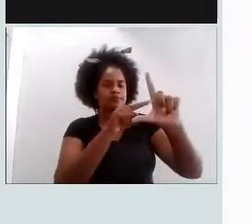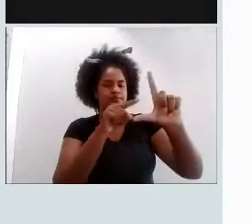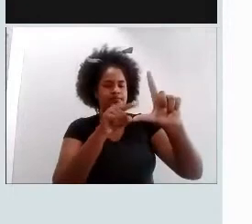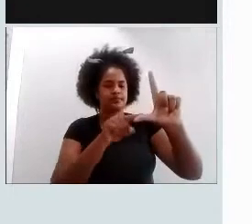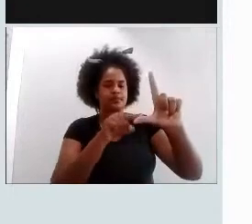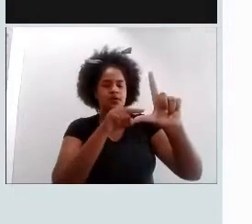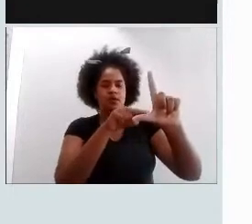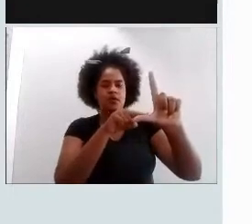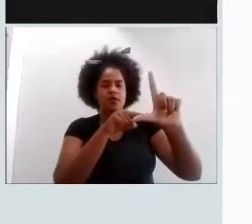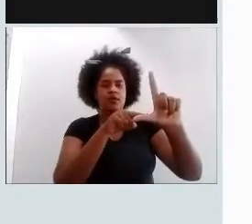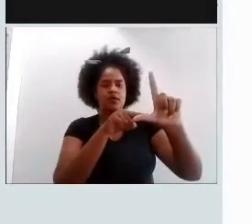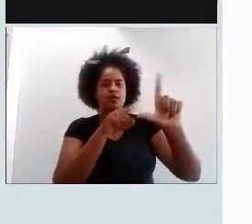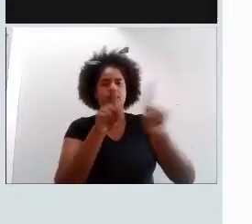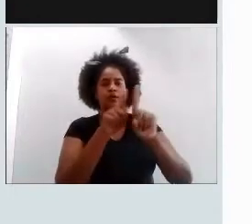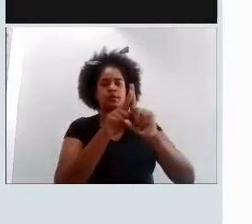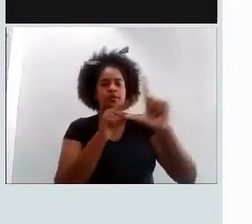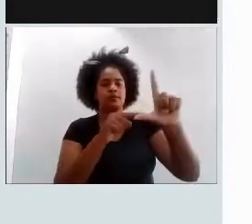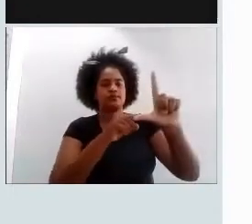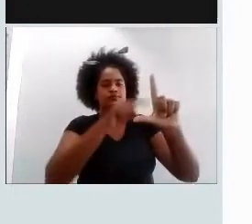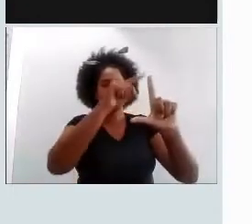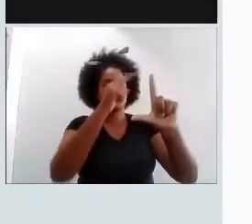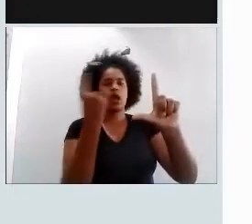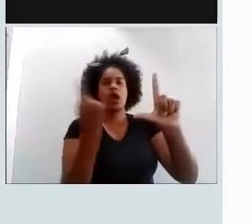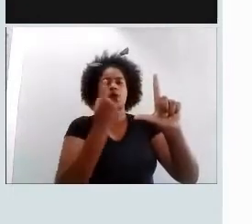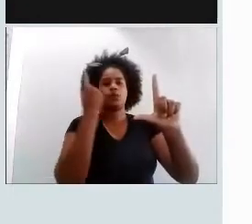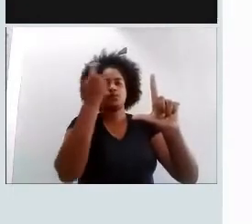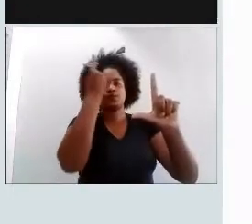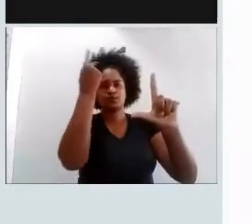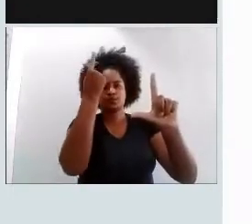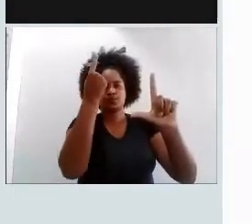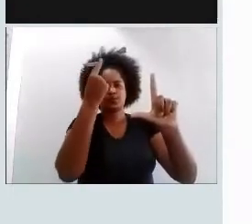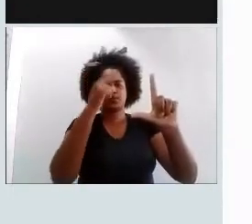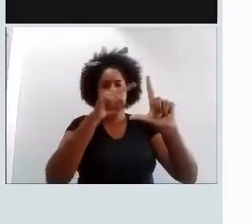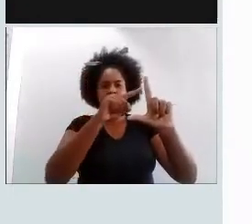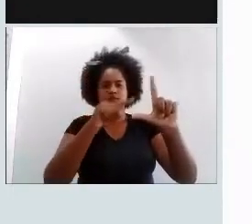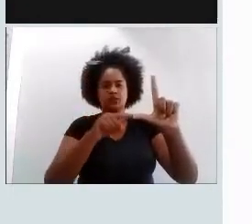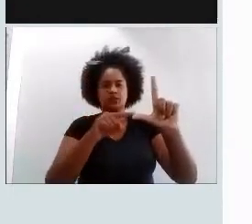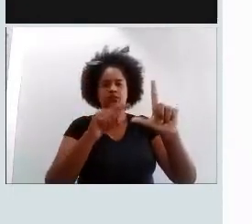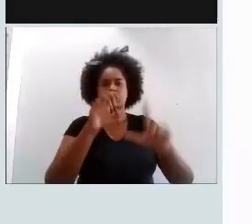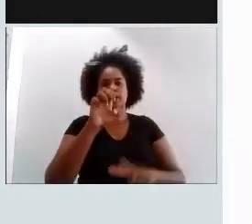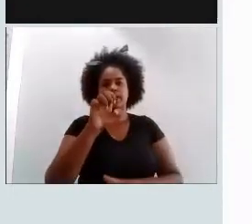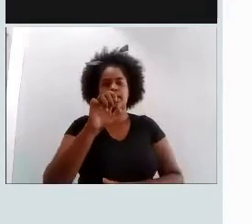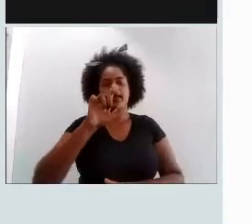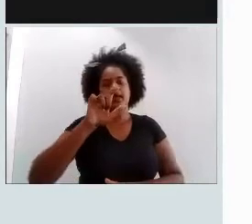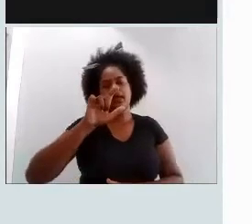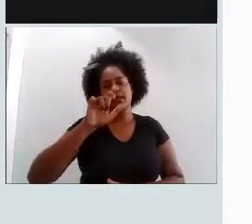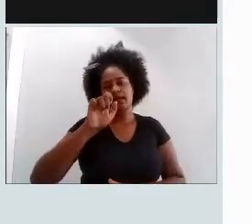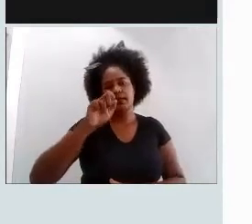e a altura de um triângulo equilátero. Triângulo com todos os lados iguais, né?